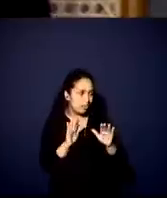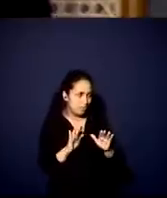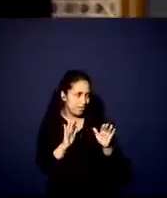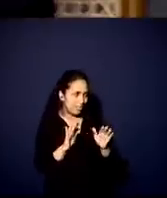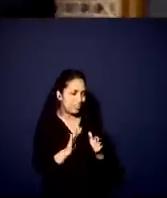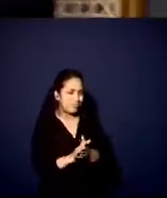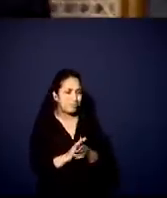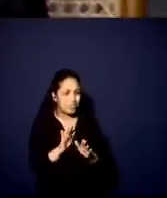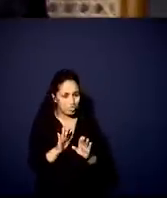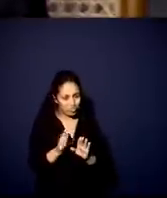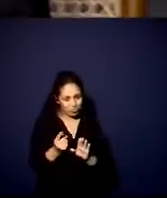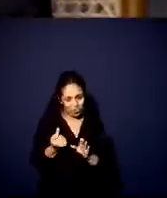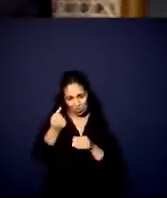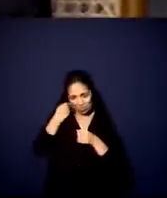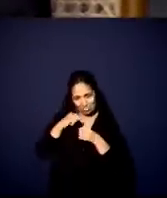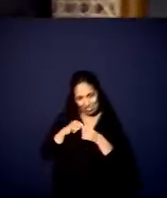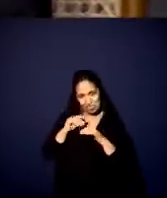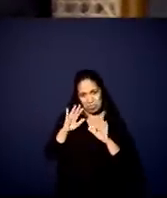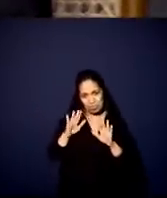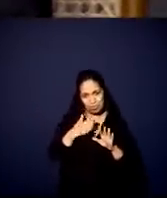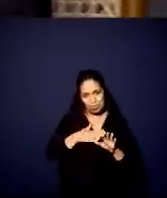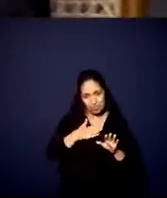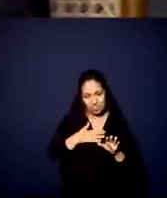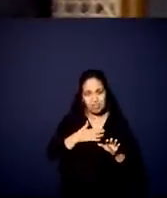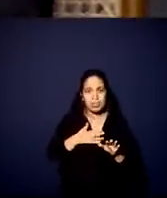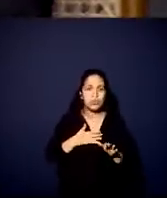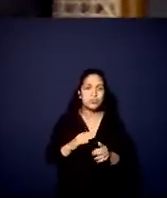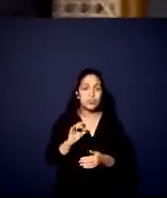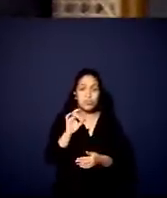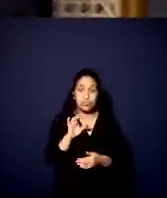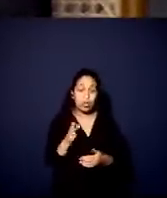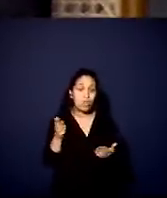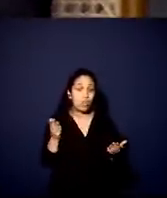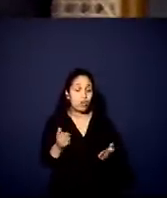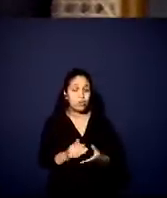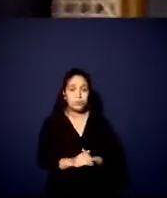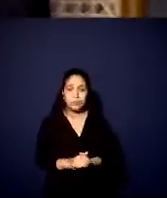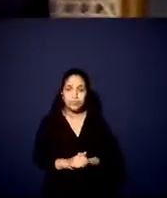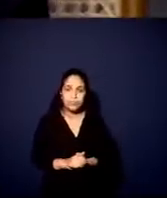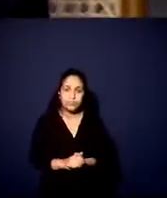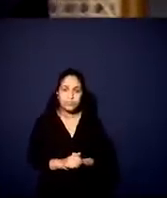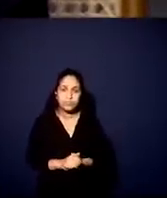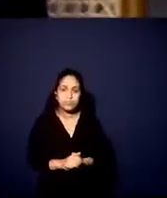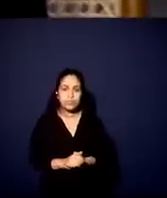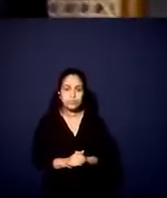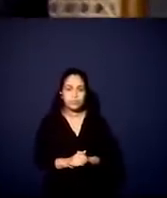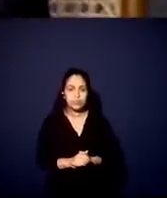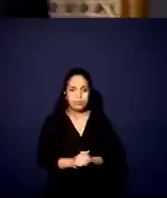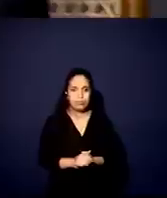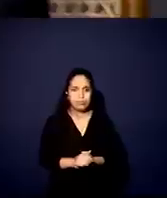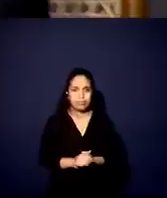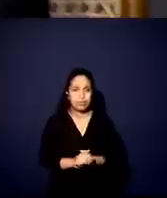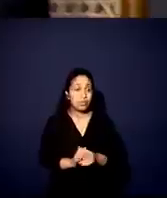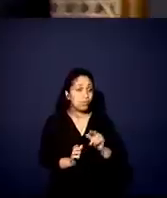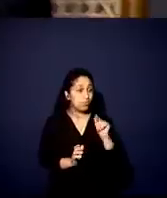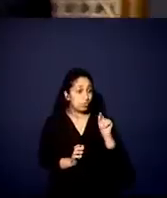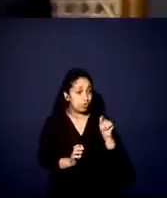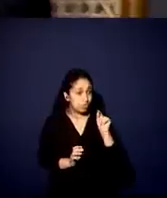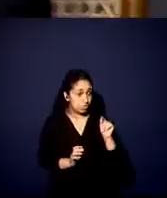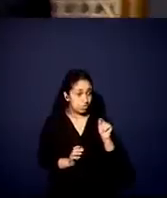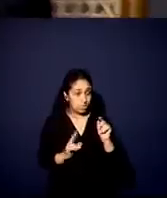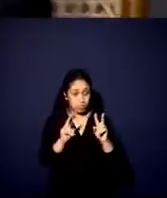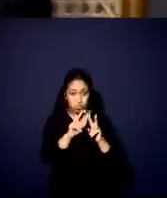um passo atrás é porque o Mero o fato de que quando você introduz